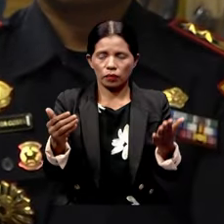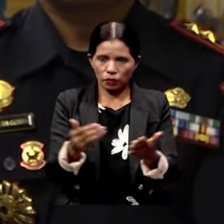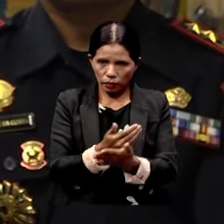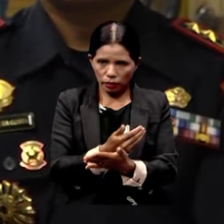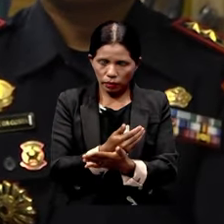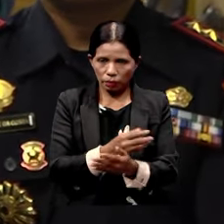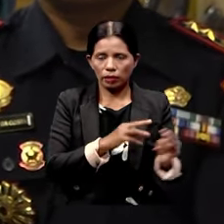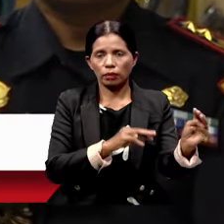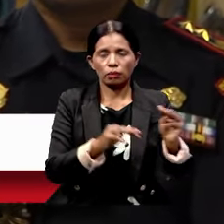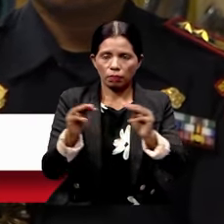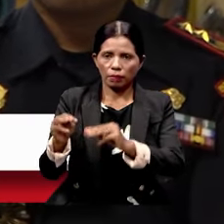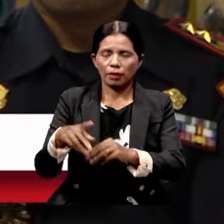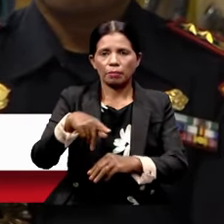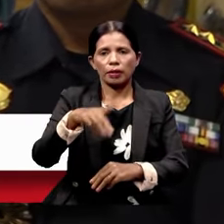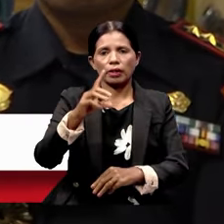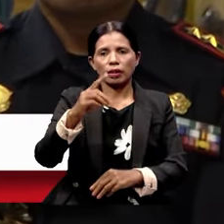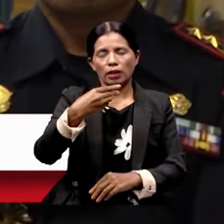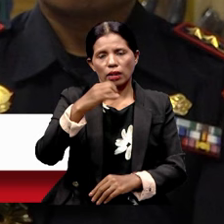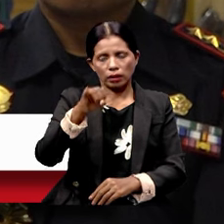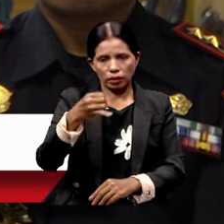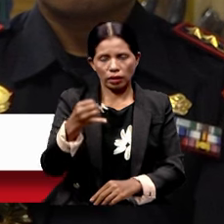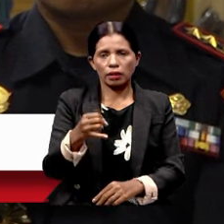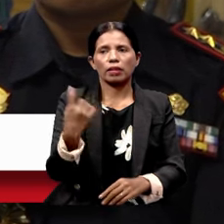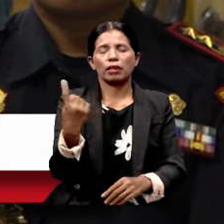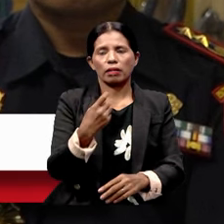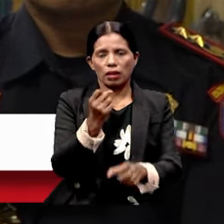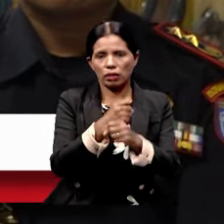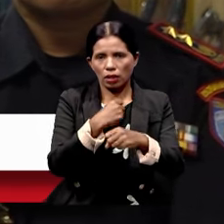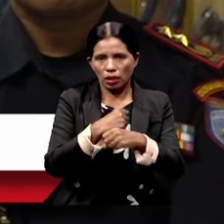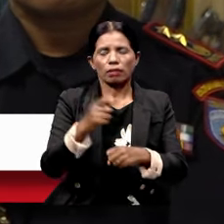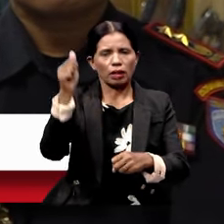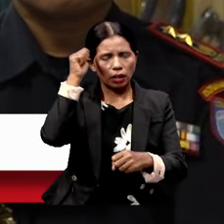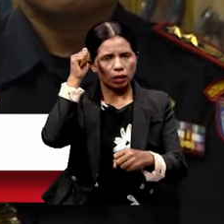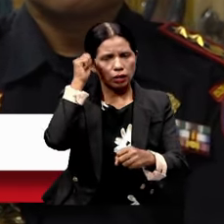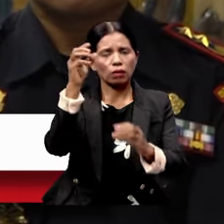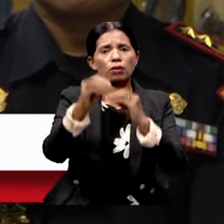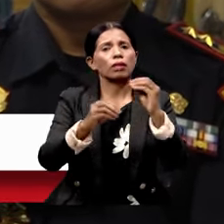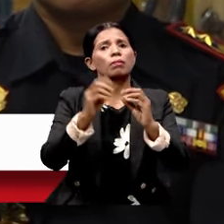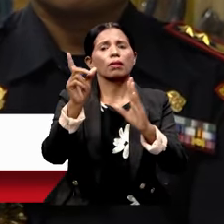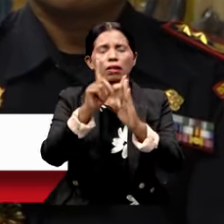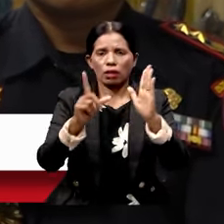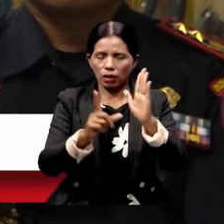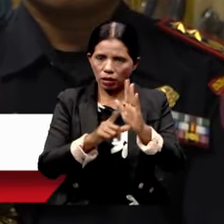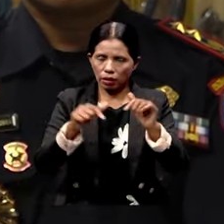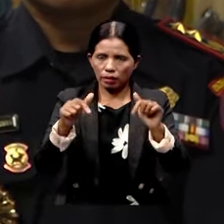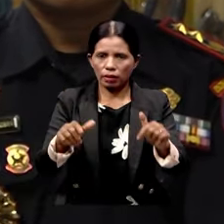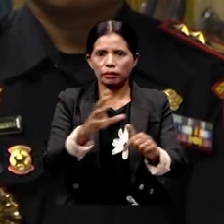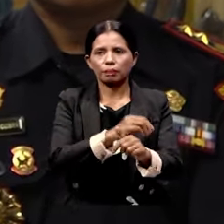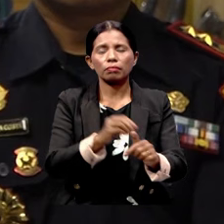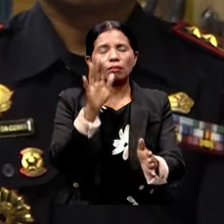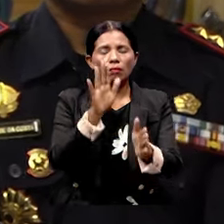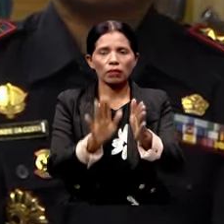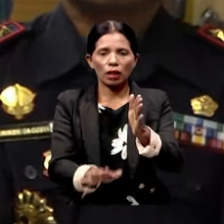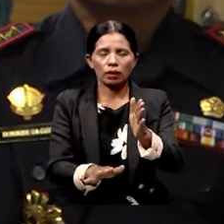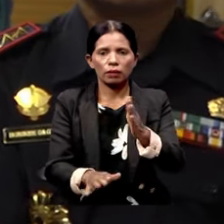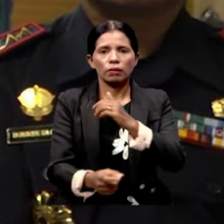alteração, então PDHG sei halo análise ba lei refere comutação alteração comutação ve indulto